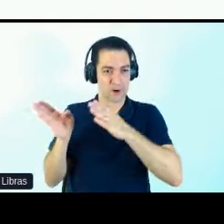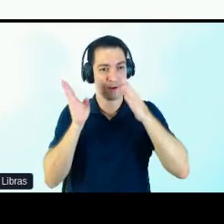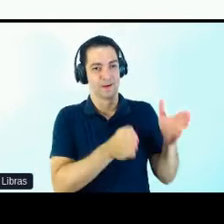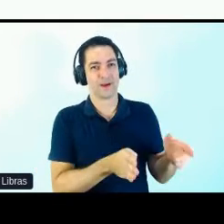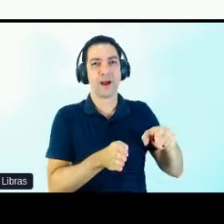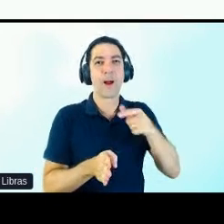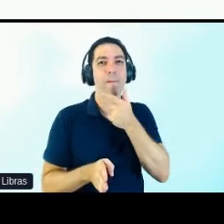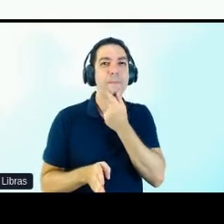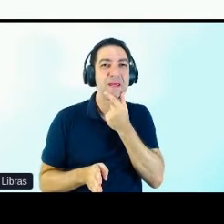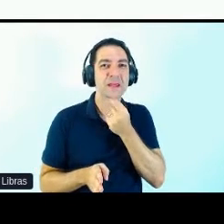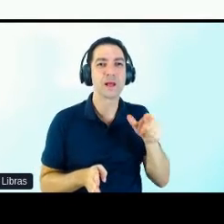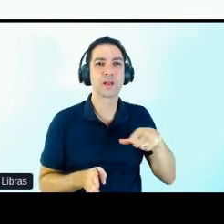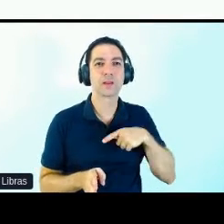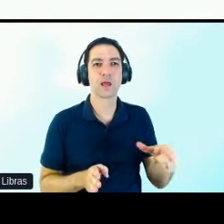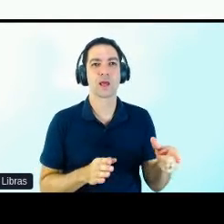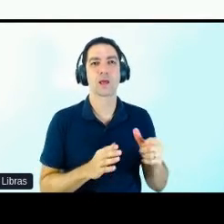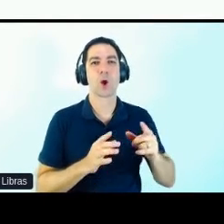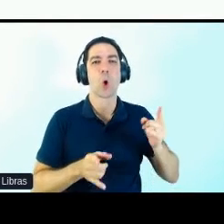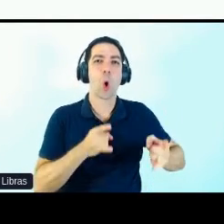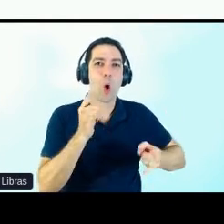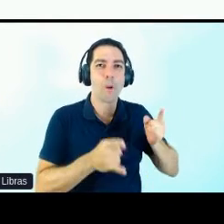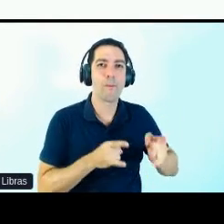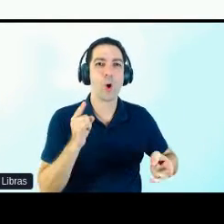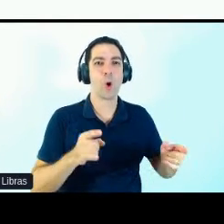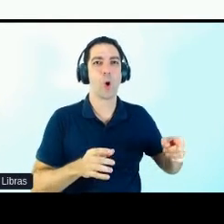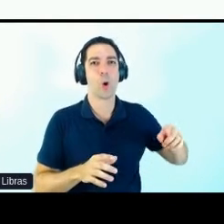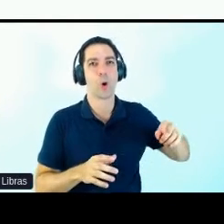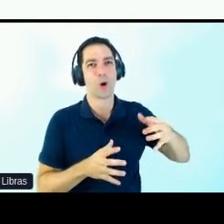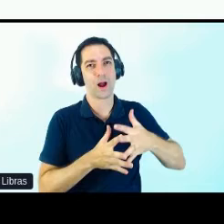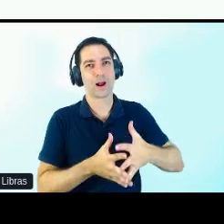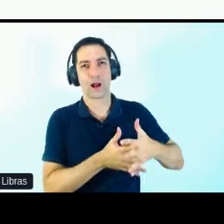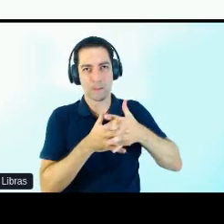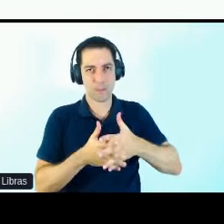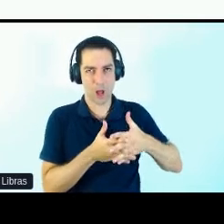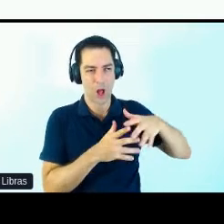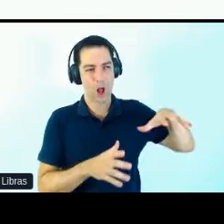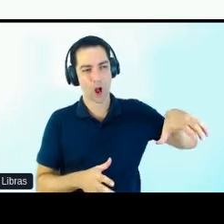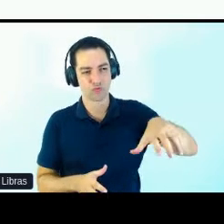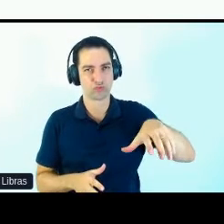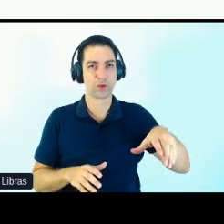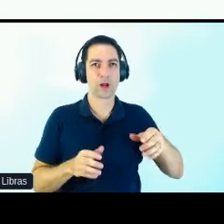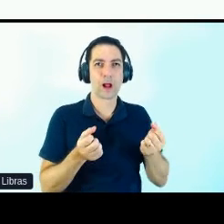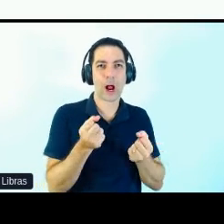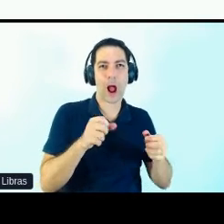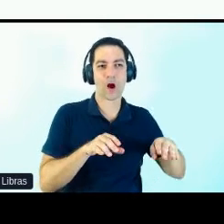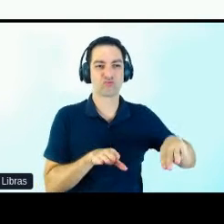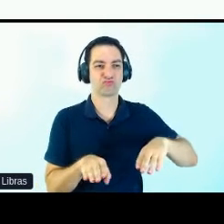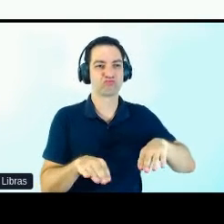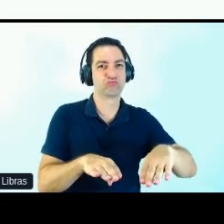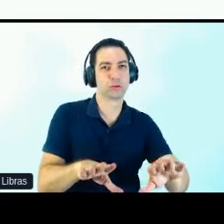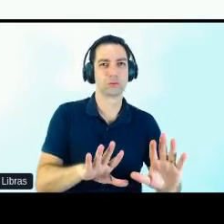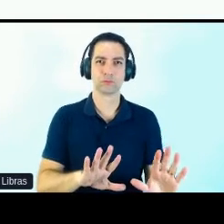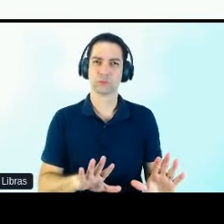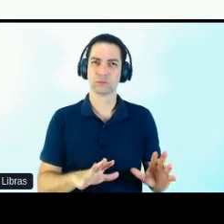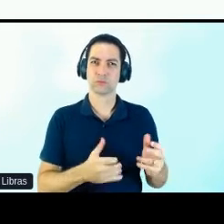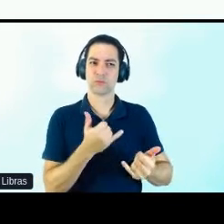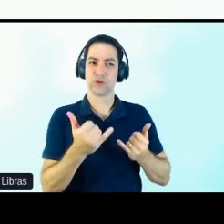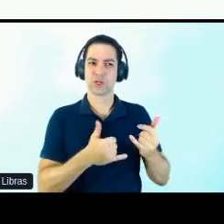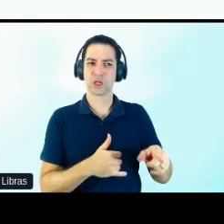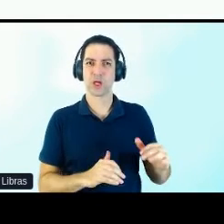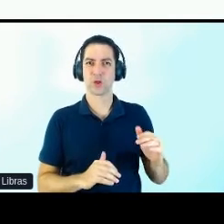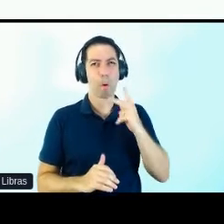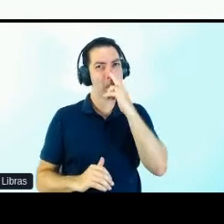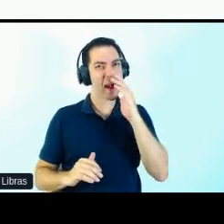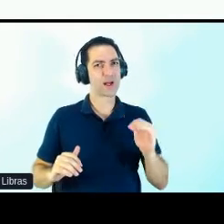enfim, jogos, ma brinquedos mais desafiadores, né? E quando você chega numa loja de brinquedo,